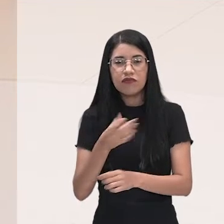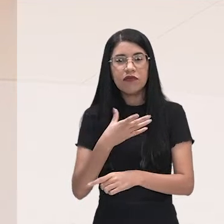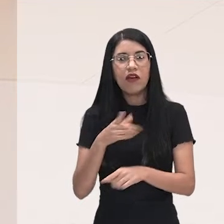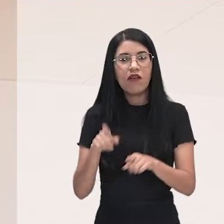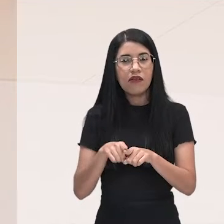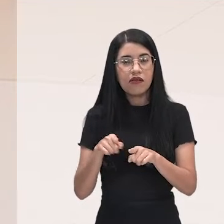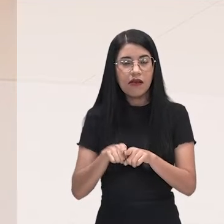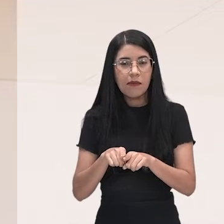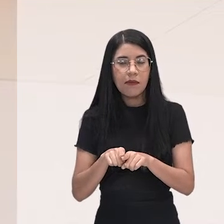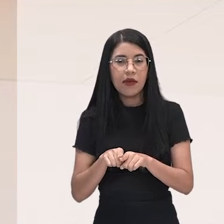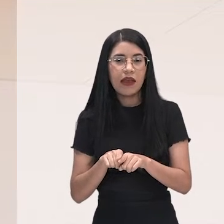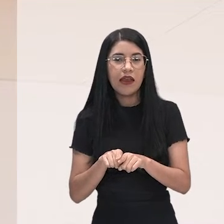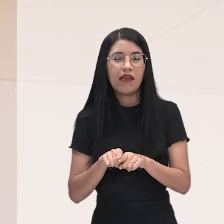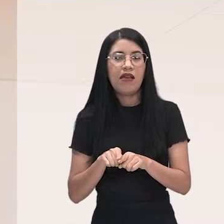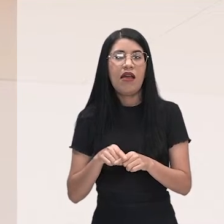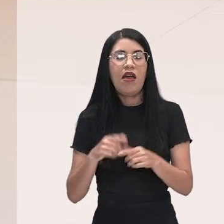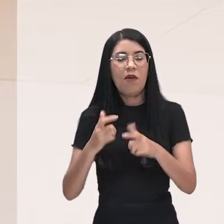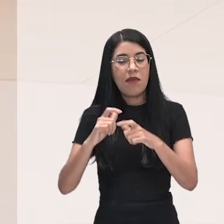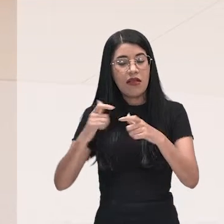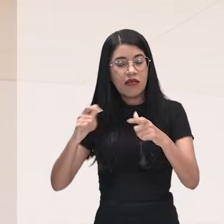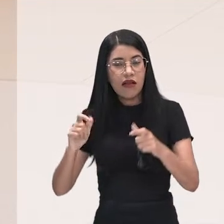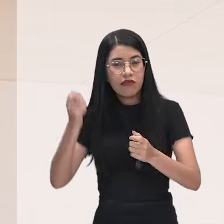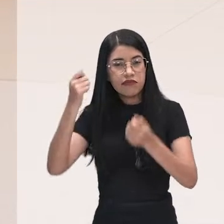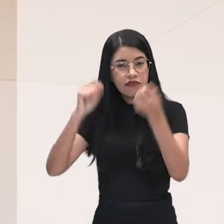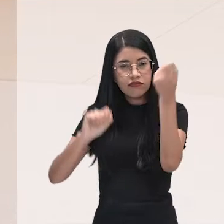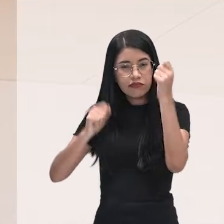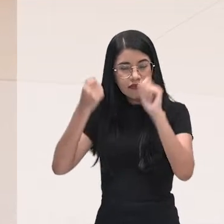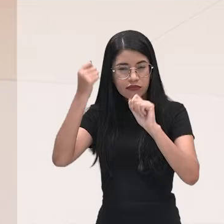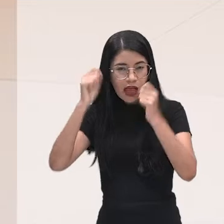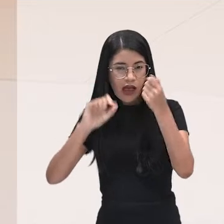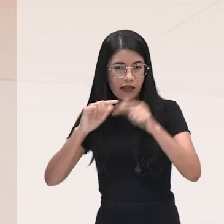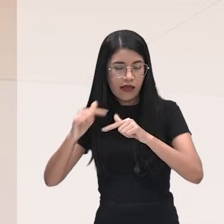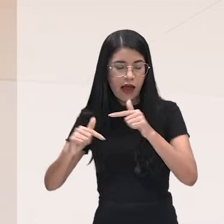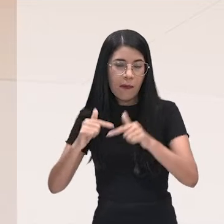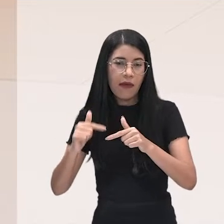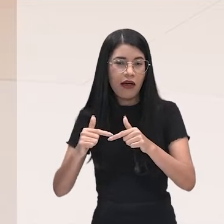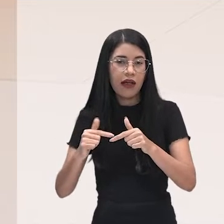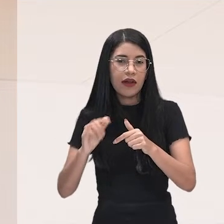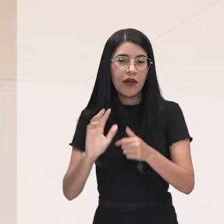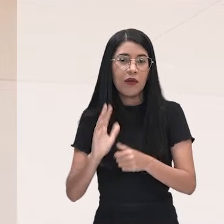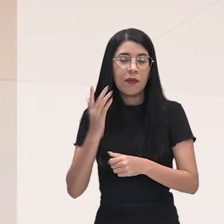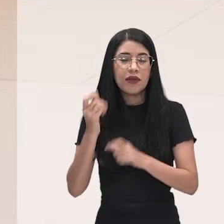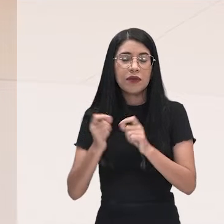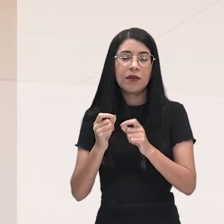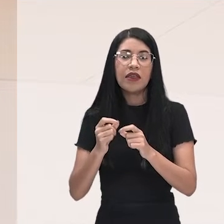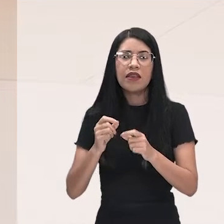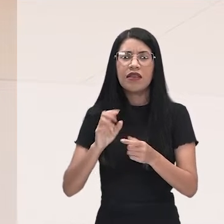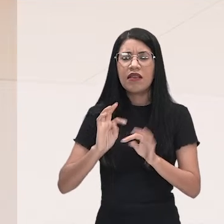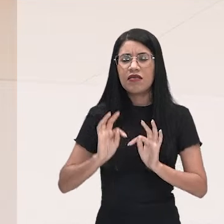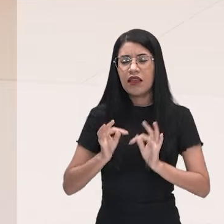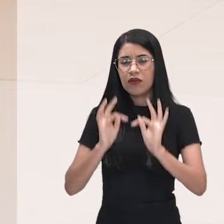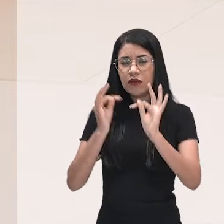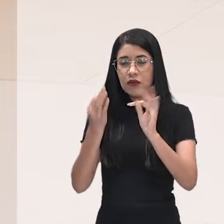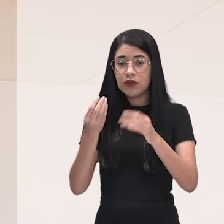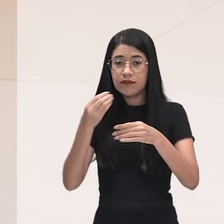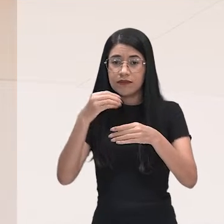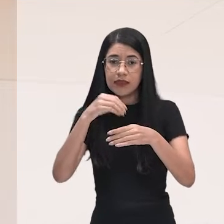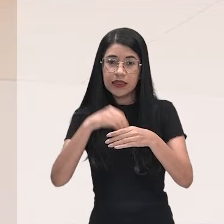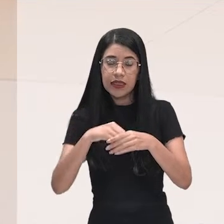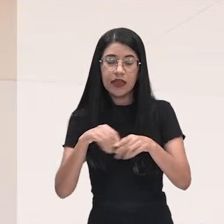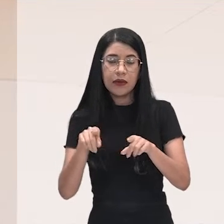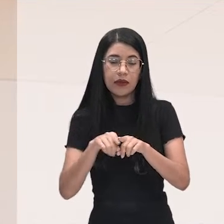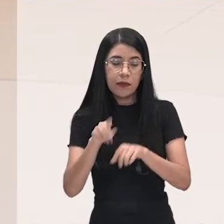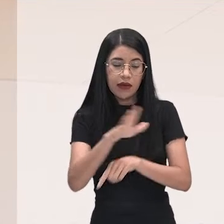gente tem o crescimento ali de fazendas comerciais e mudanças também na estrutura agrária de uma forma geral.